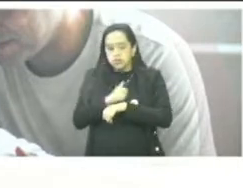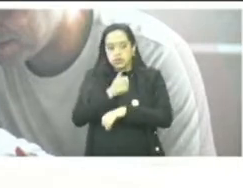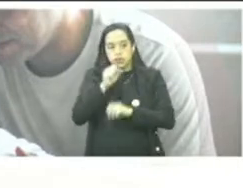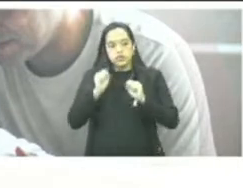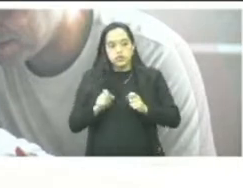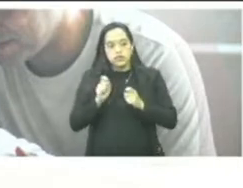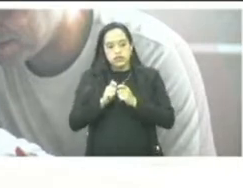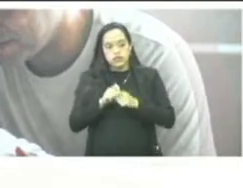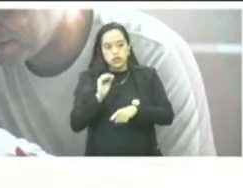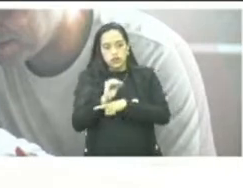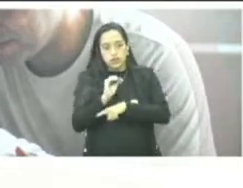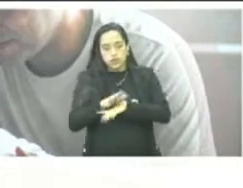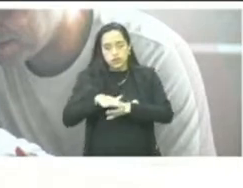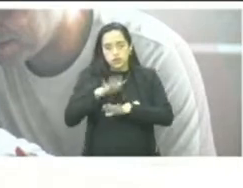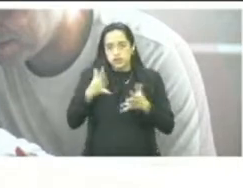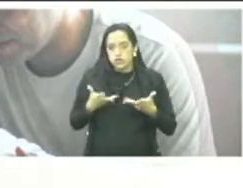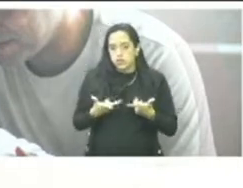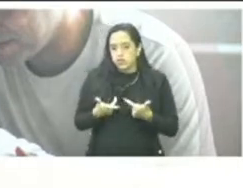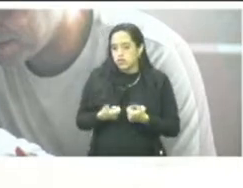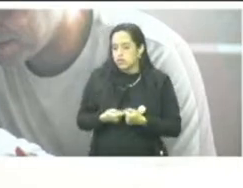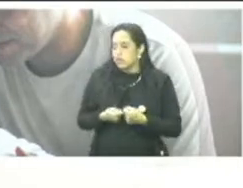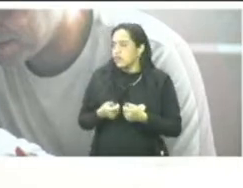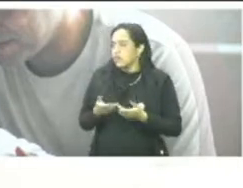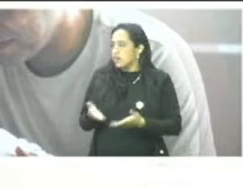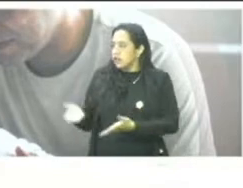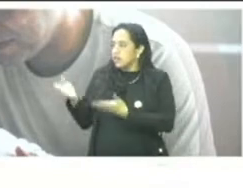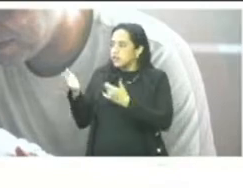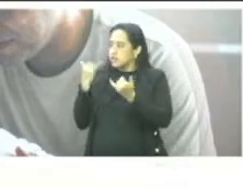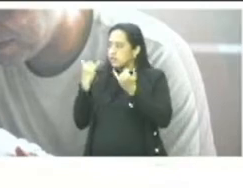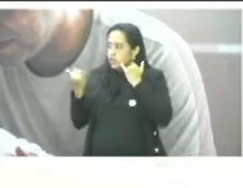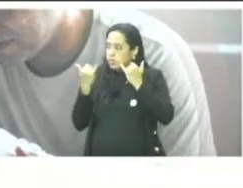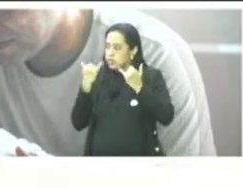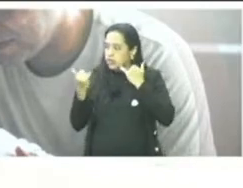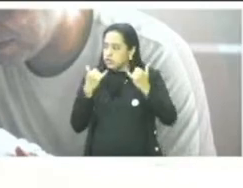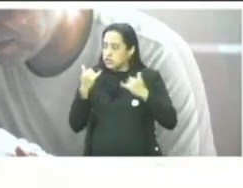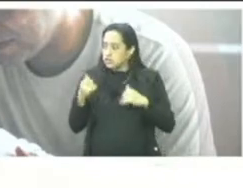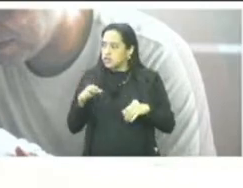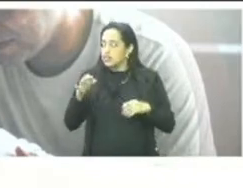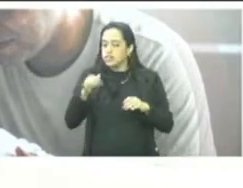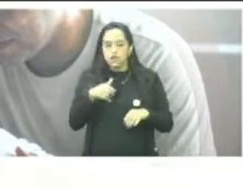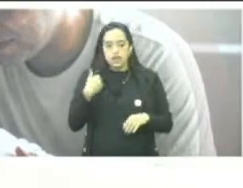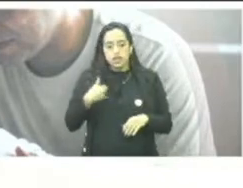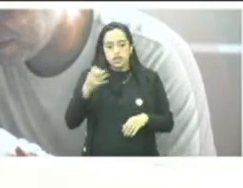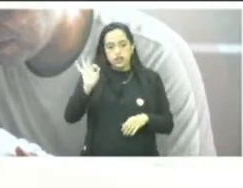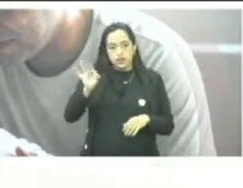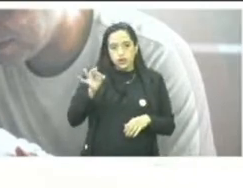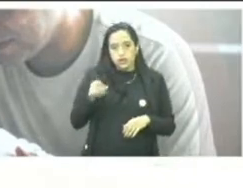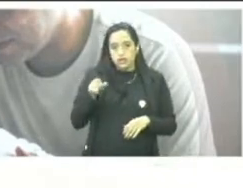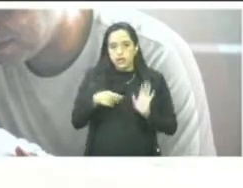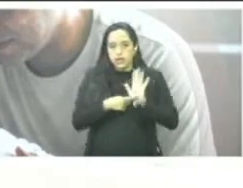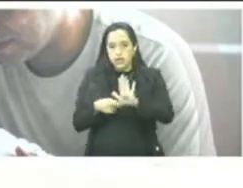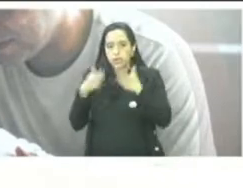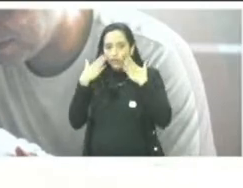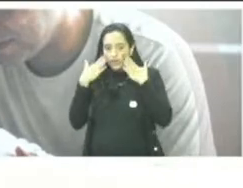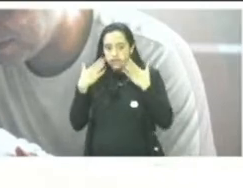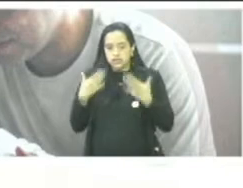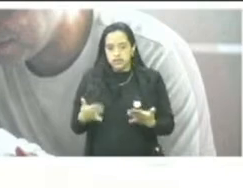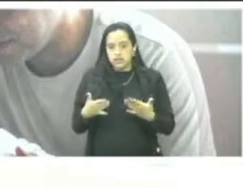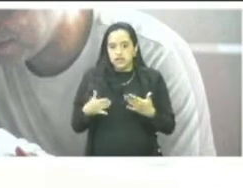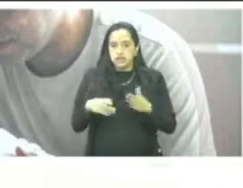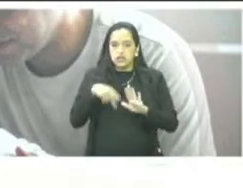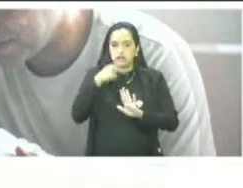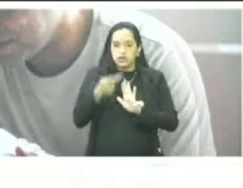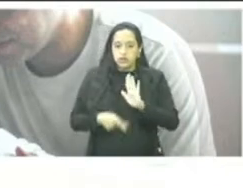mais qualificado, né, e aí essa informação da idade corrigida, ela é apresentada no